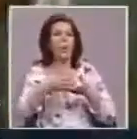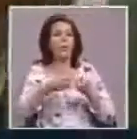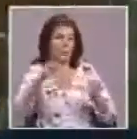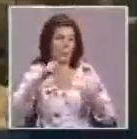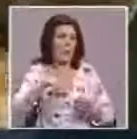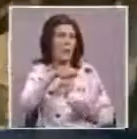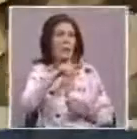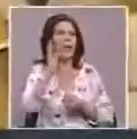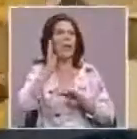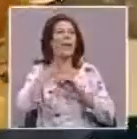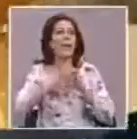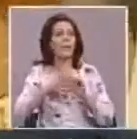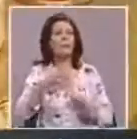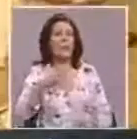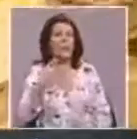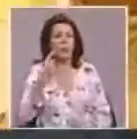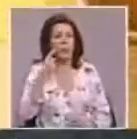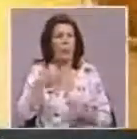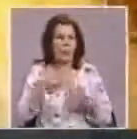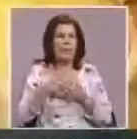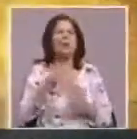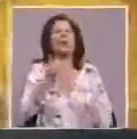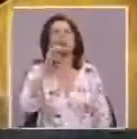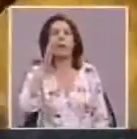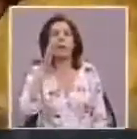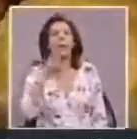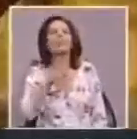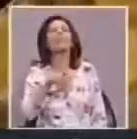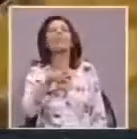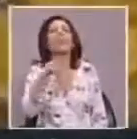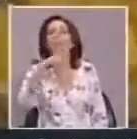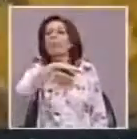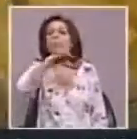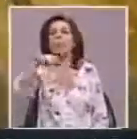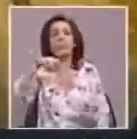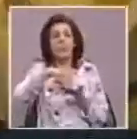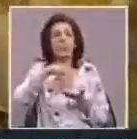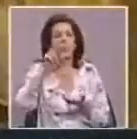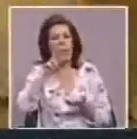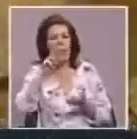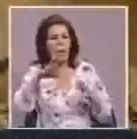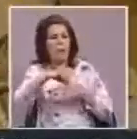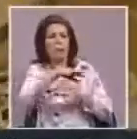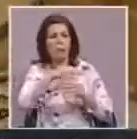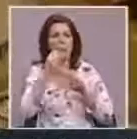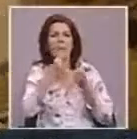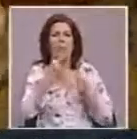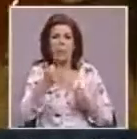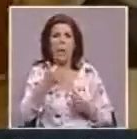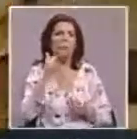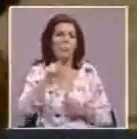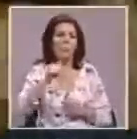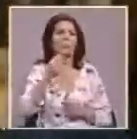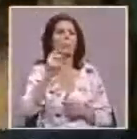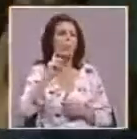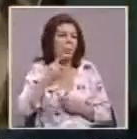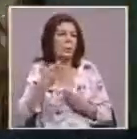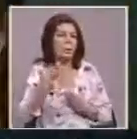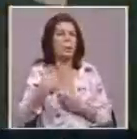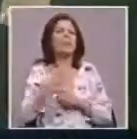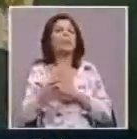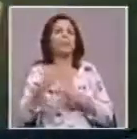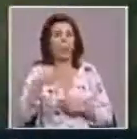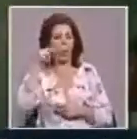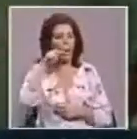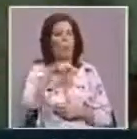mais uma vez com um queijo, mas vamos aproximar-nos. Muito boa tarde. Qual é a importância de poder assistir a estas degustações? É extremamente importante poder